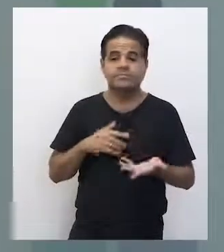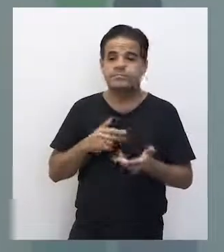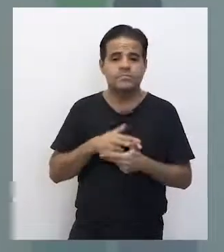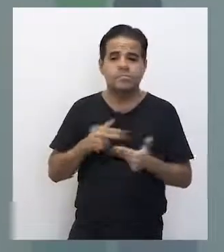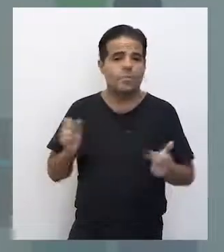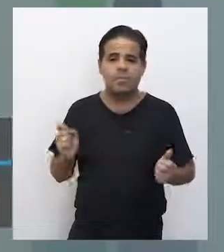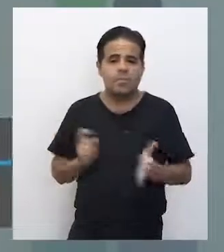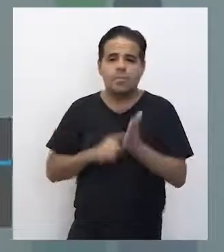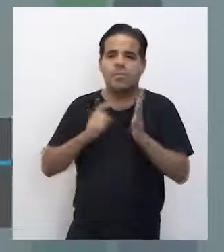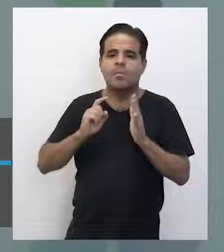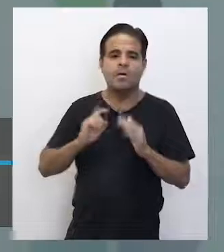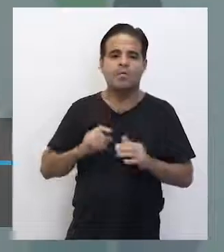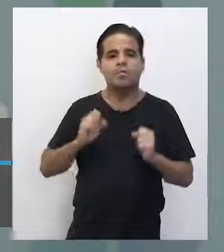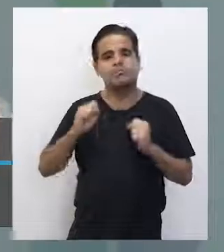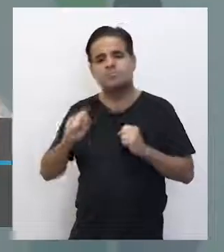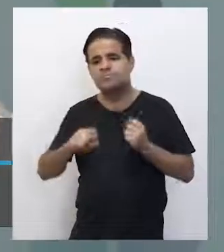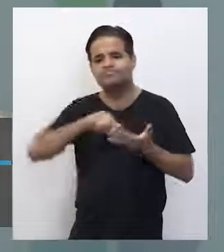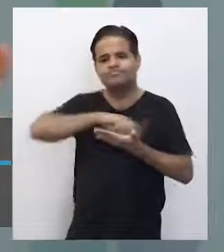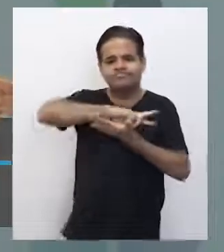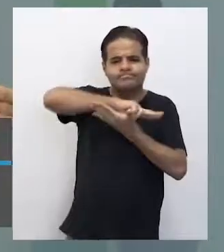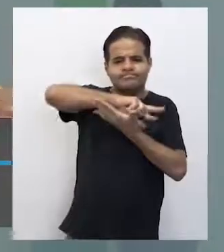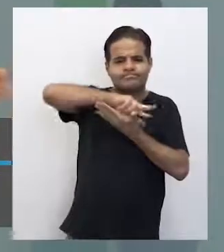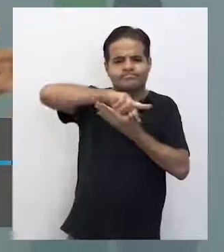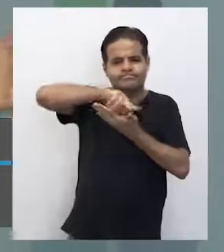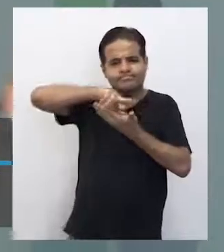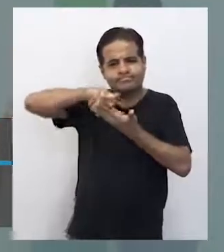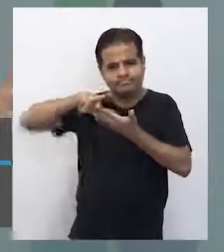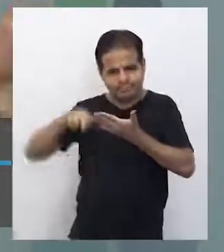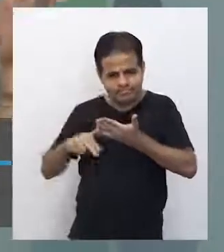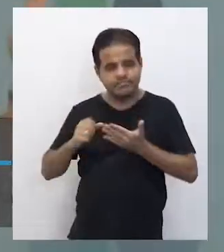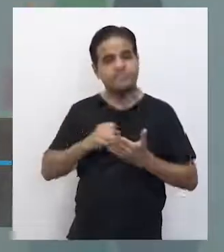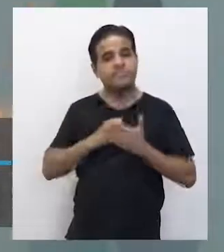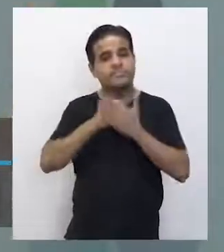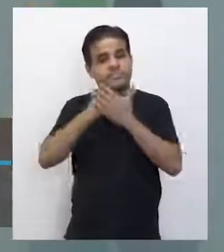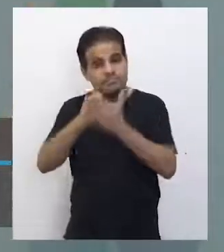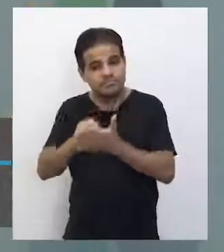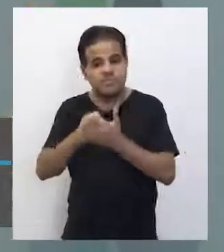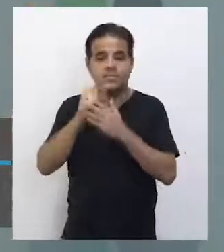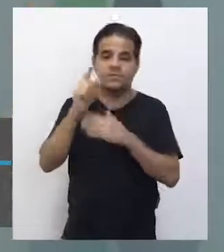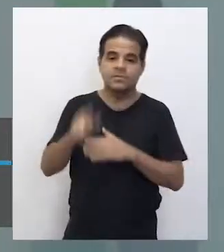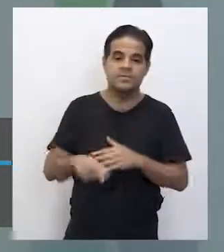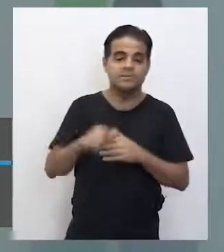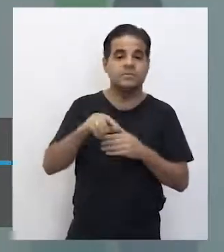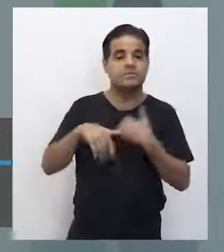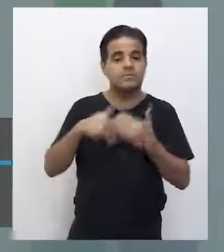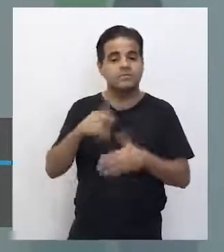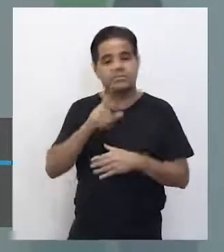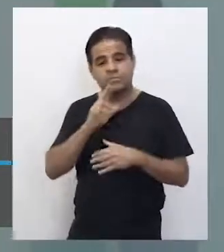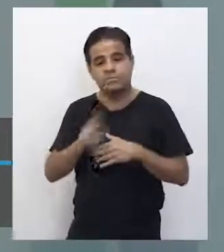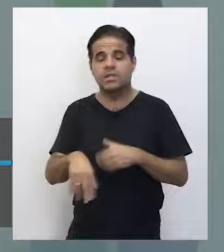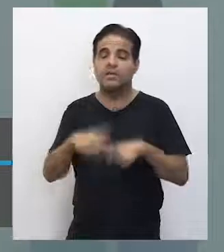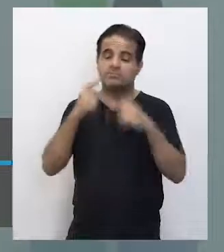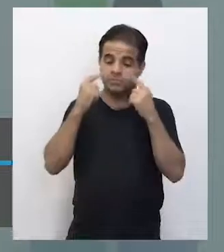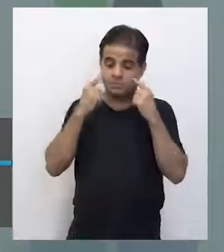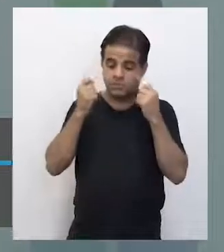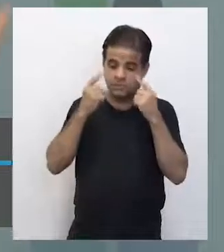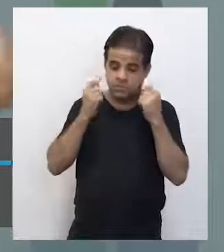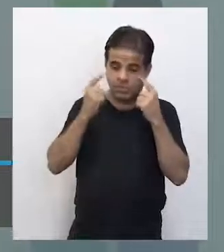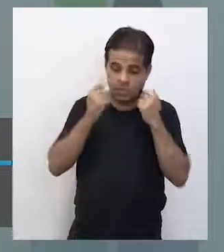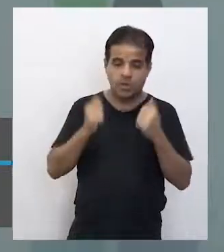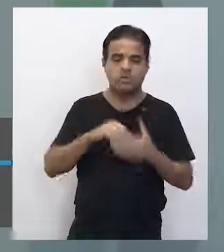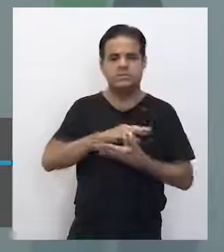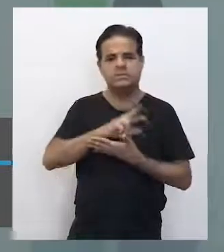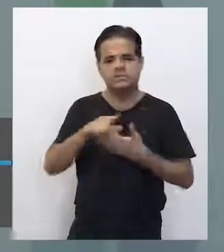assim pontual. Foram vários fatores que levaram a uma consequência. E aí tem